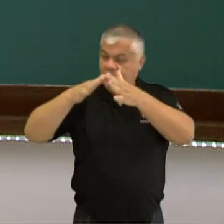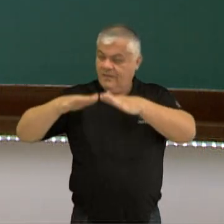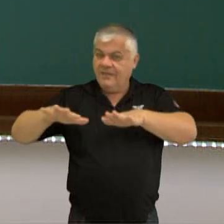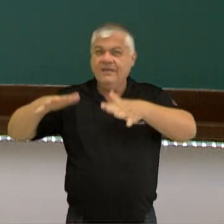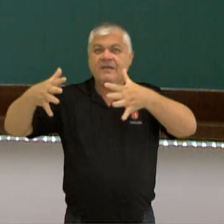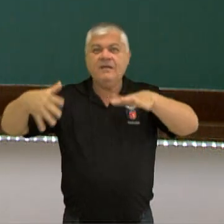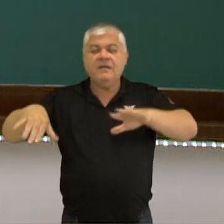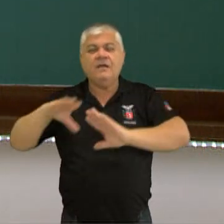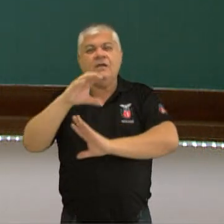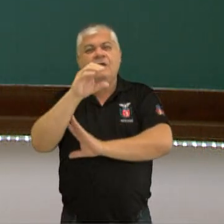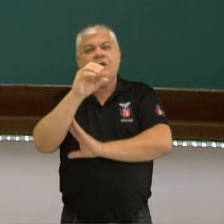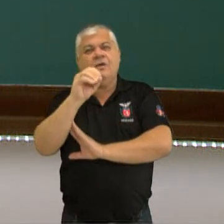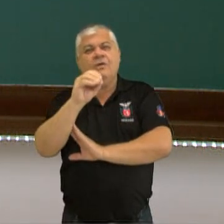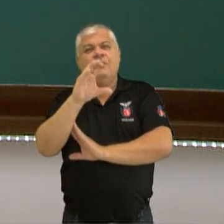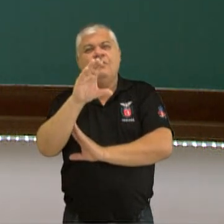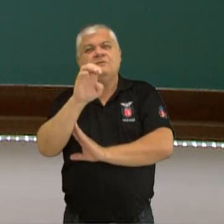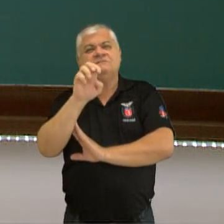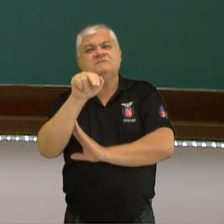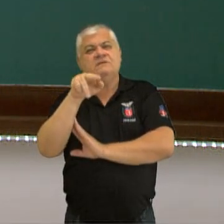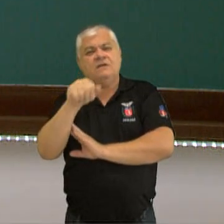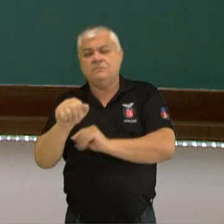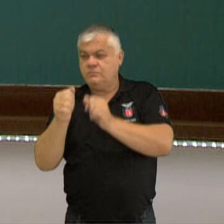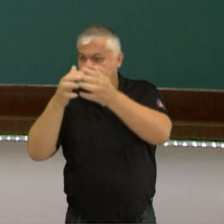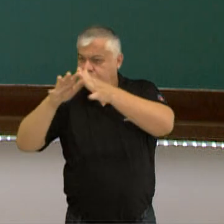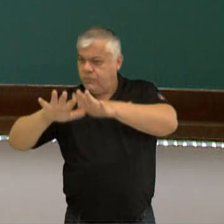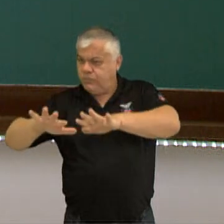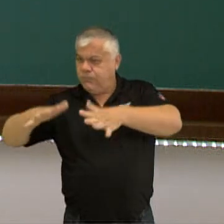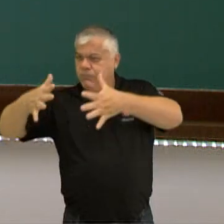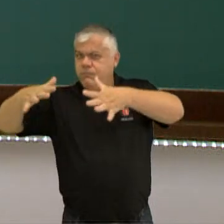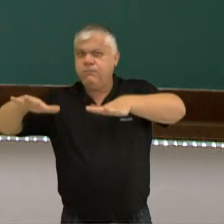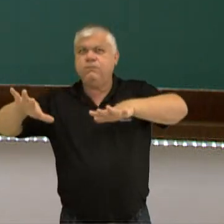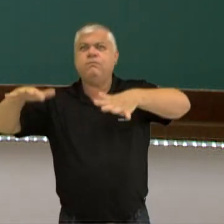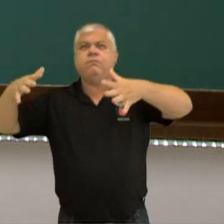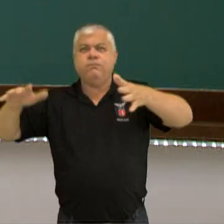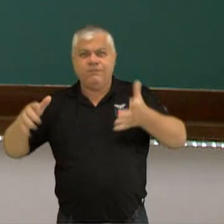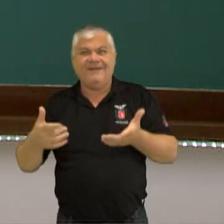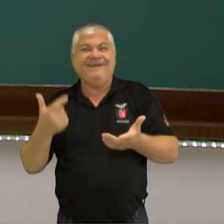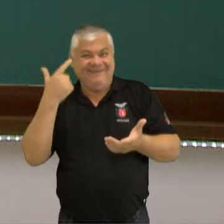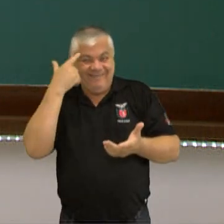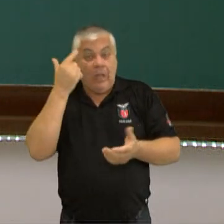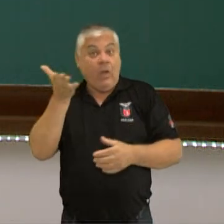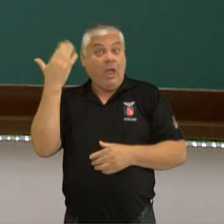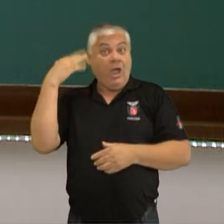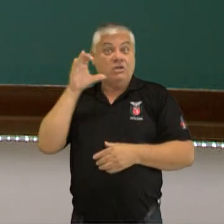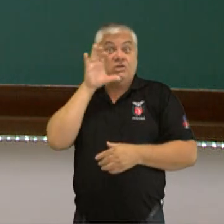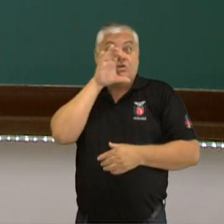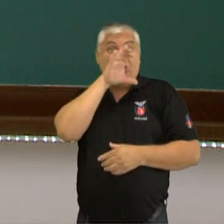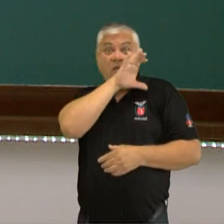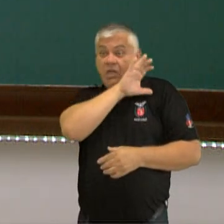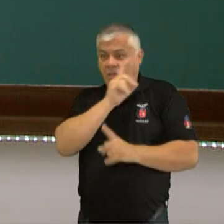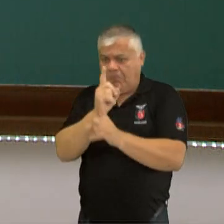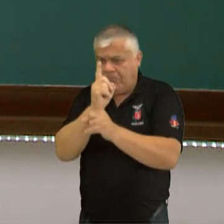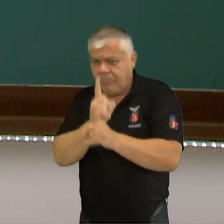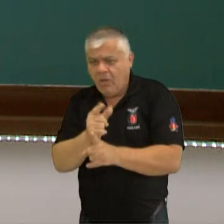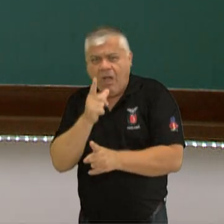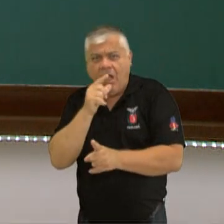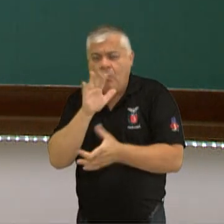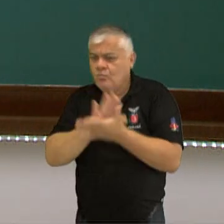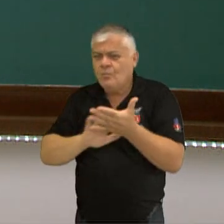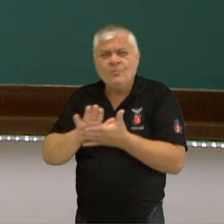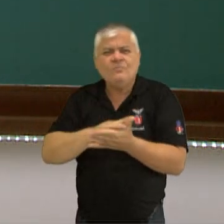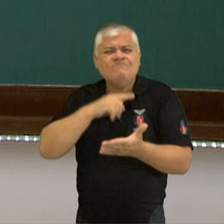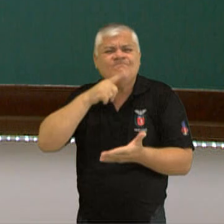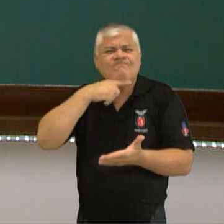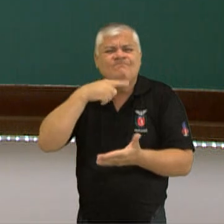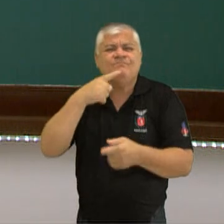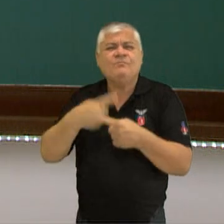era muito quente, eu não poderia encontrar água no estado líquido. Conforme o planeta lentamente resfriou,